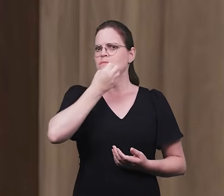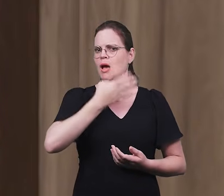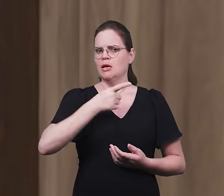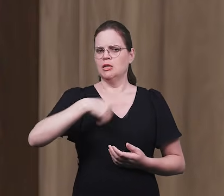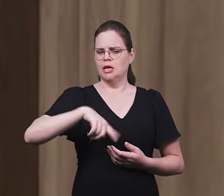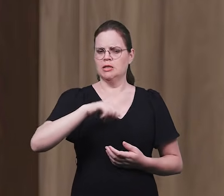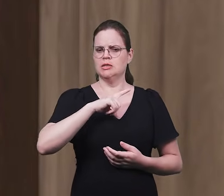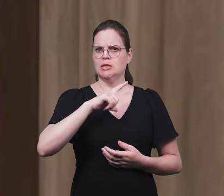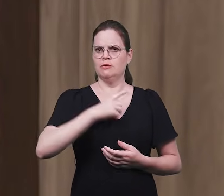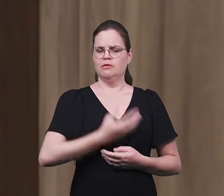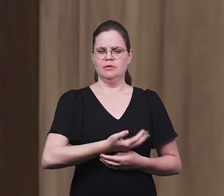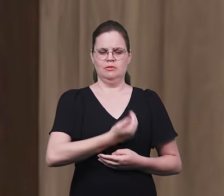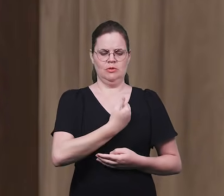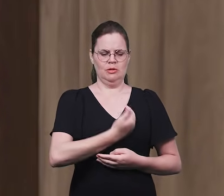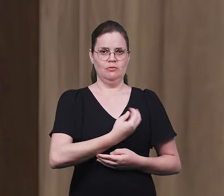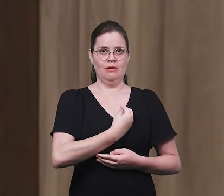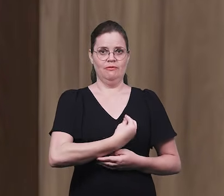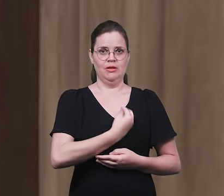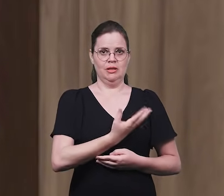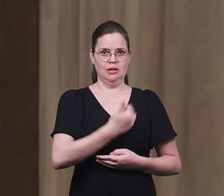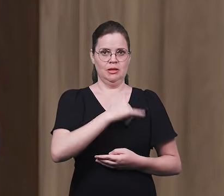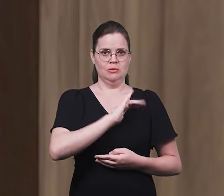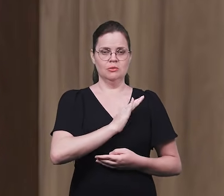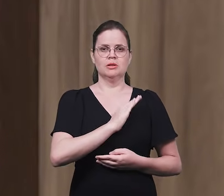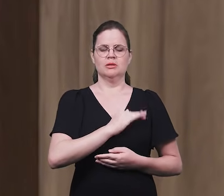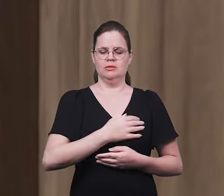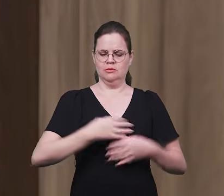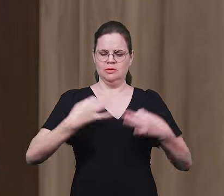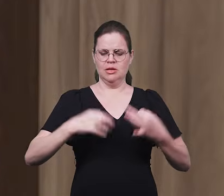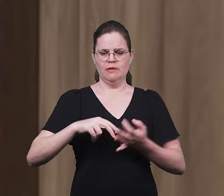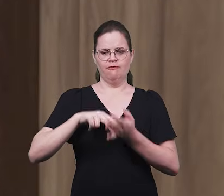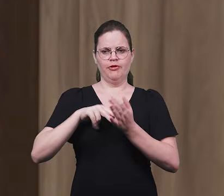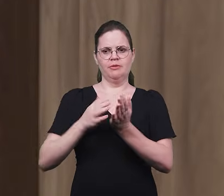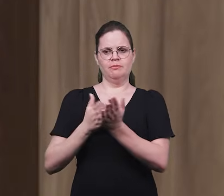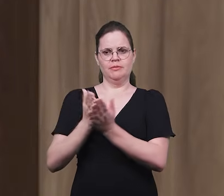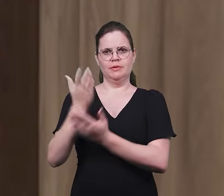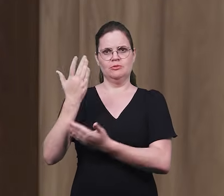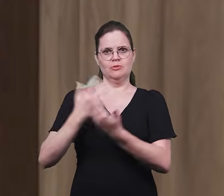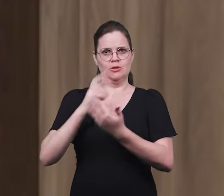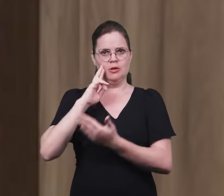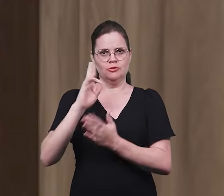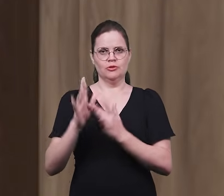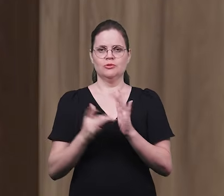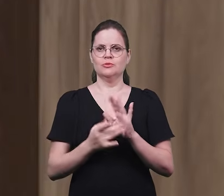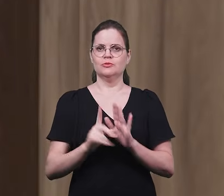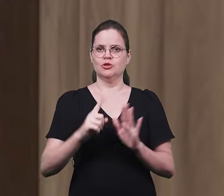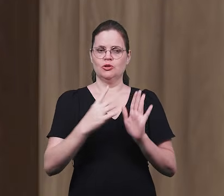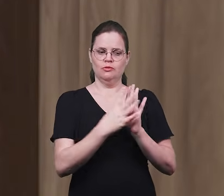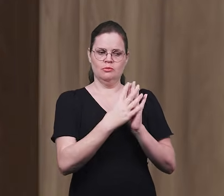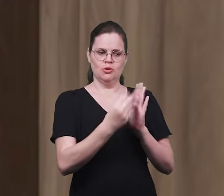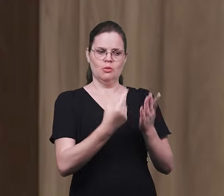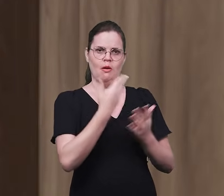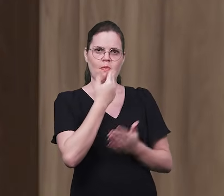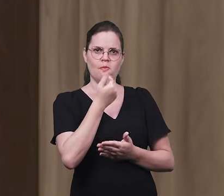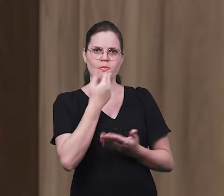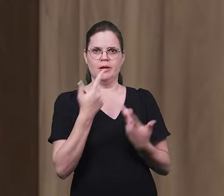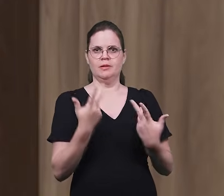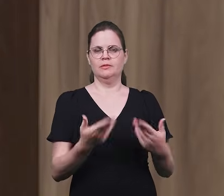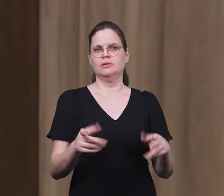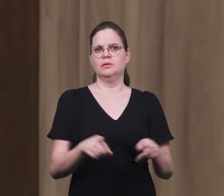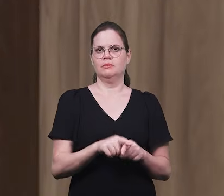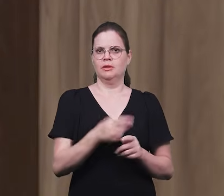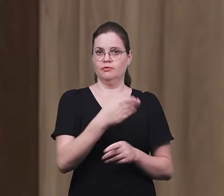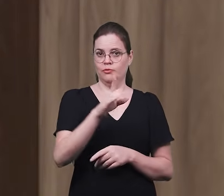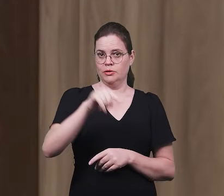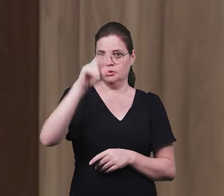e que gerou neles uma estrutura sólida da obra de Deus? Que nós possamos seguir este exemplo, lembrando